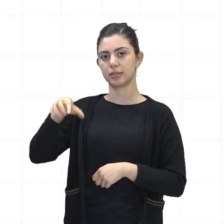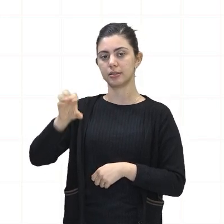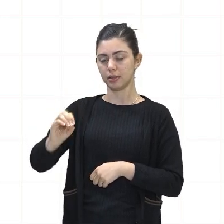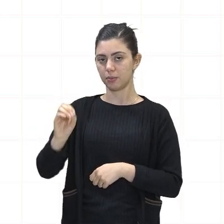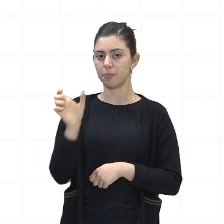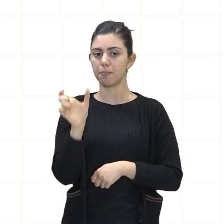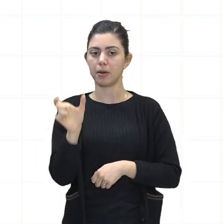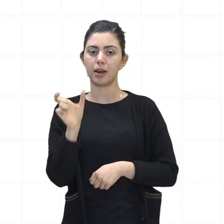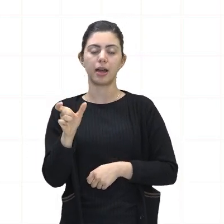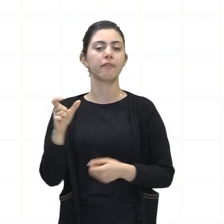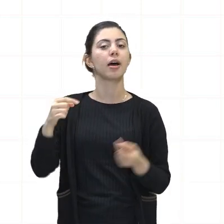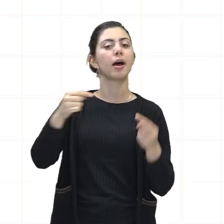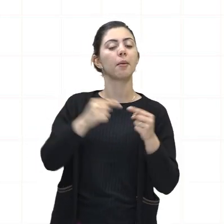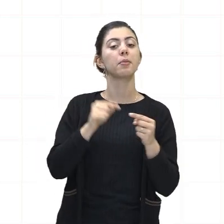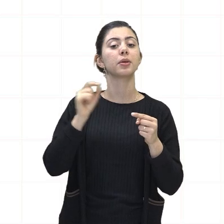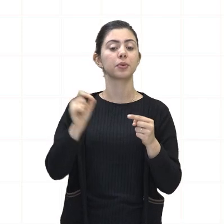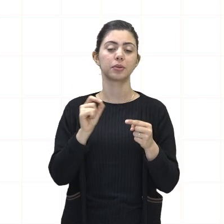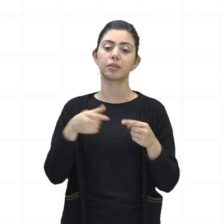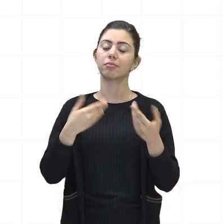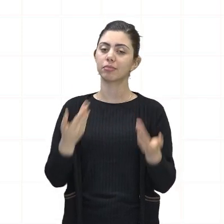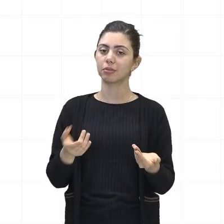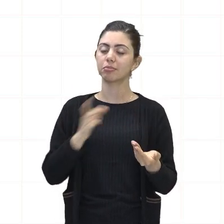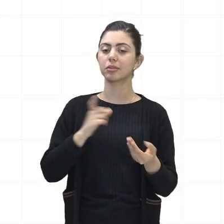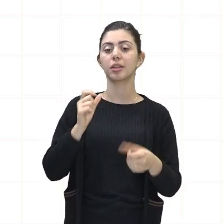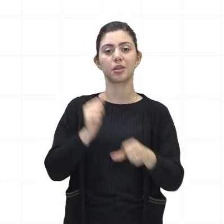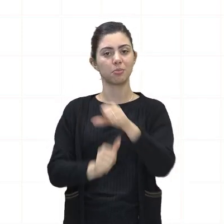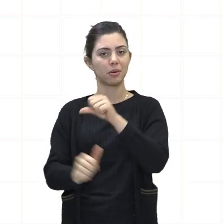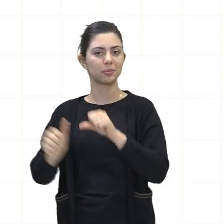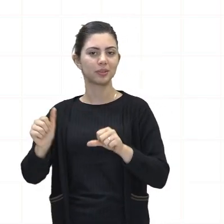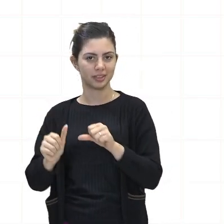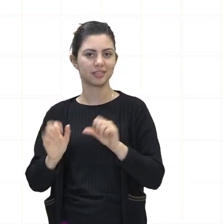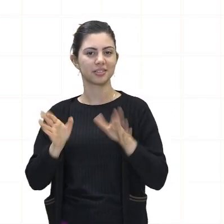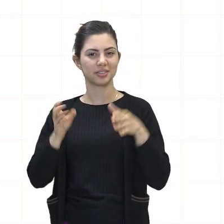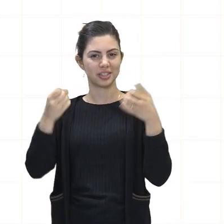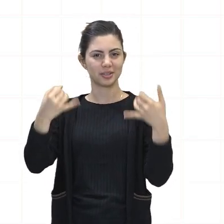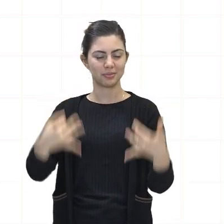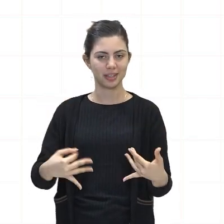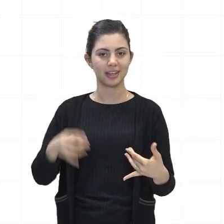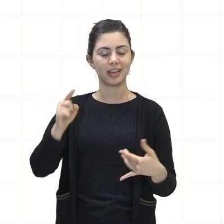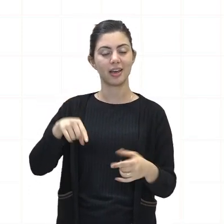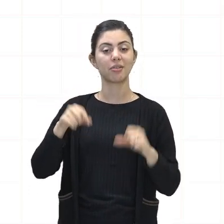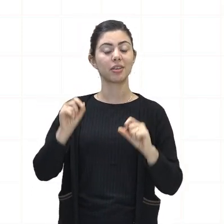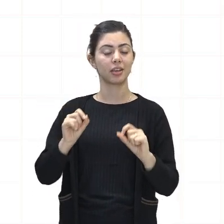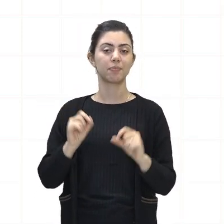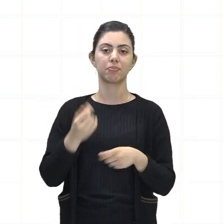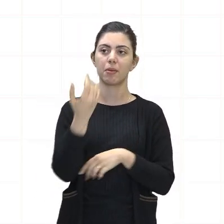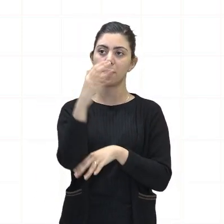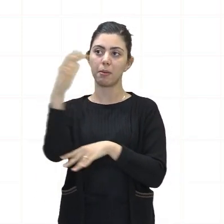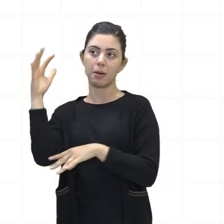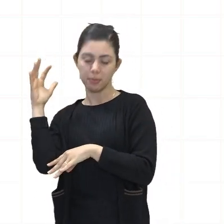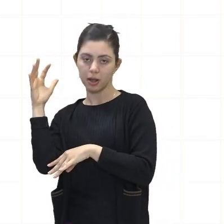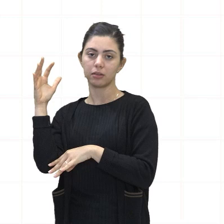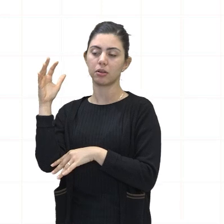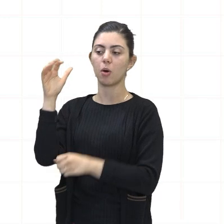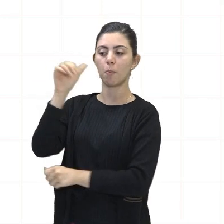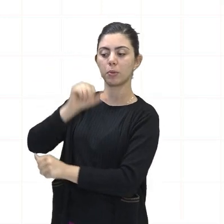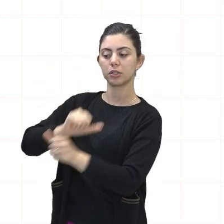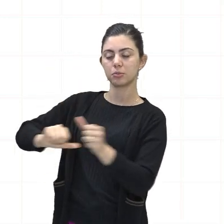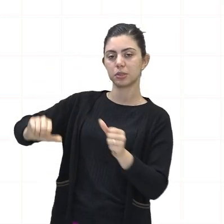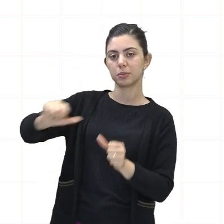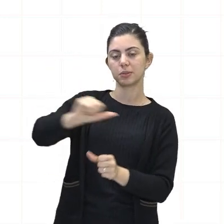a gente está falando exatamente dessa mudança que a gente falou agora há pouco. A transformação de espaços naturais